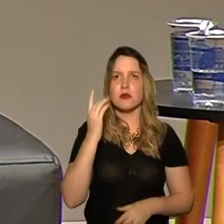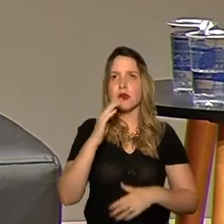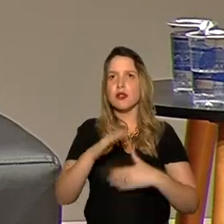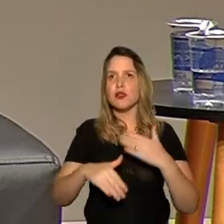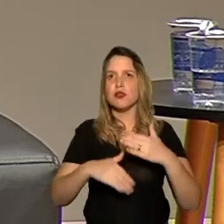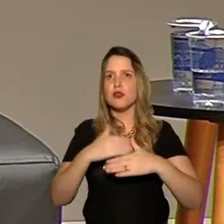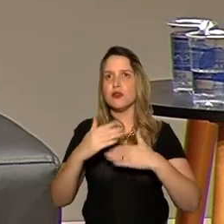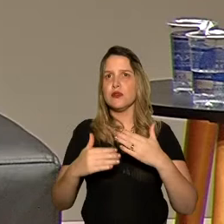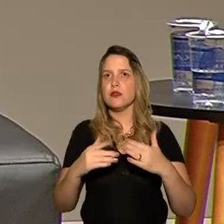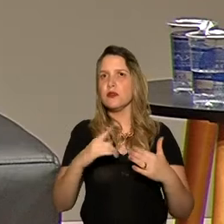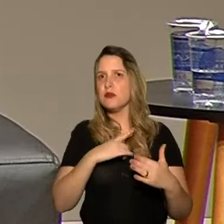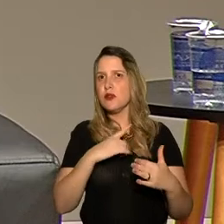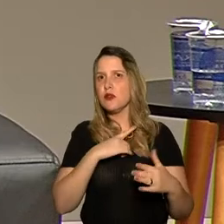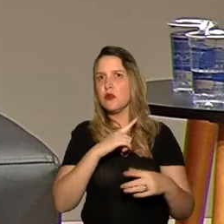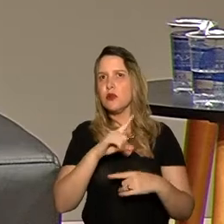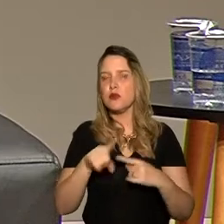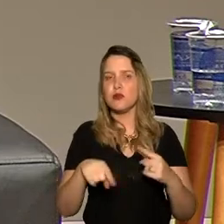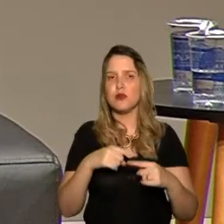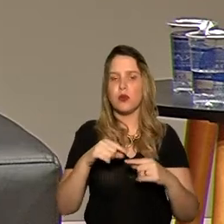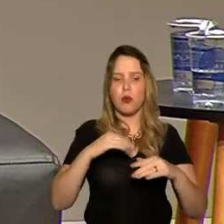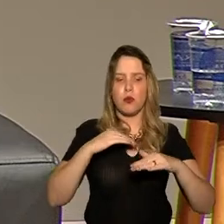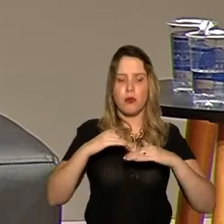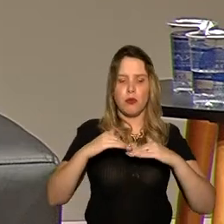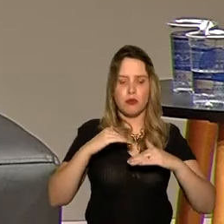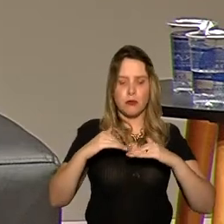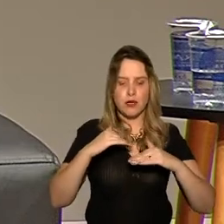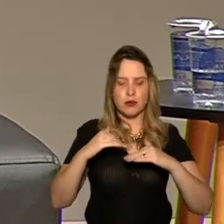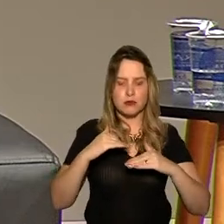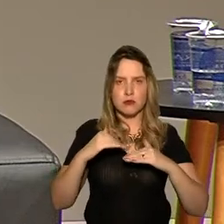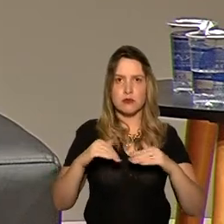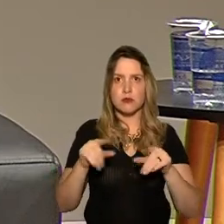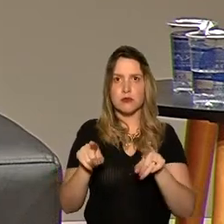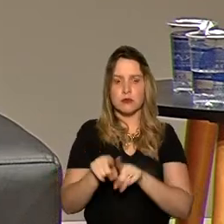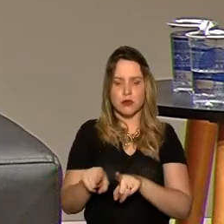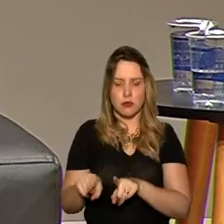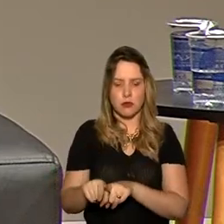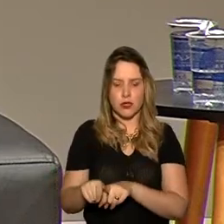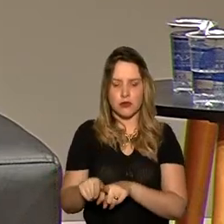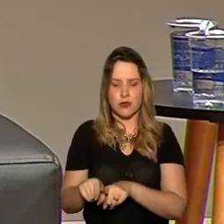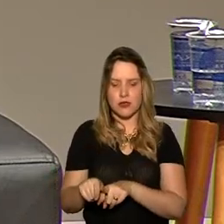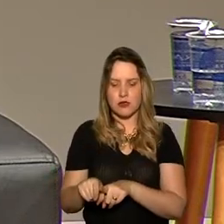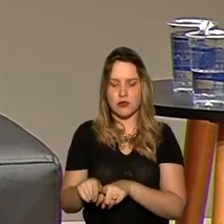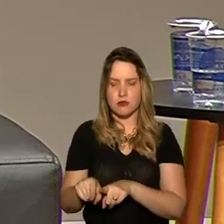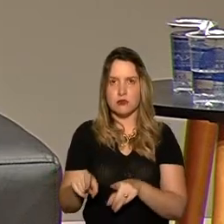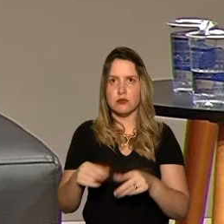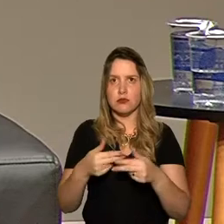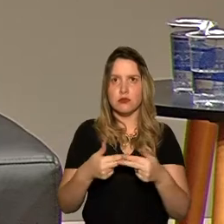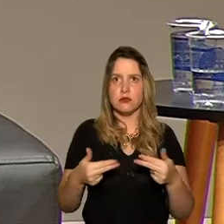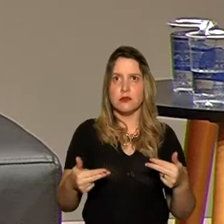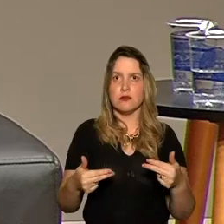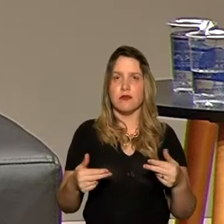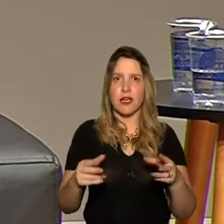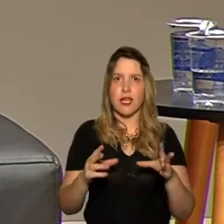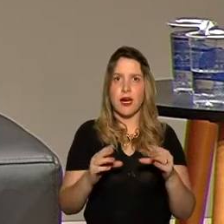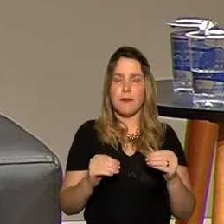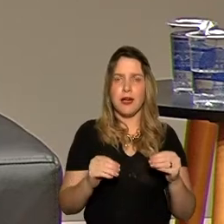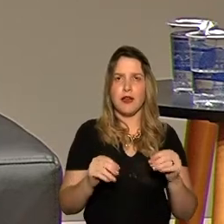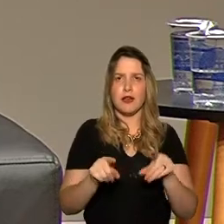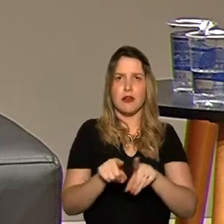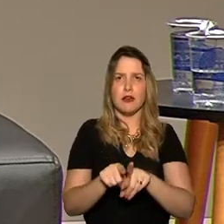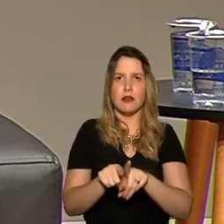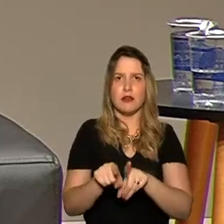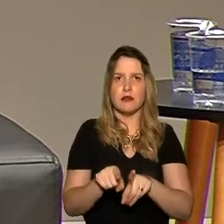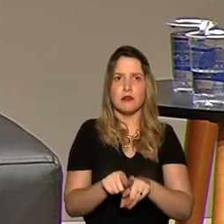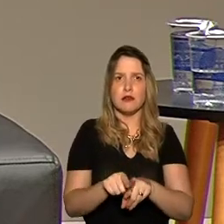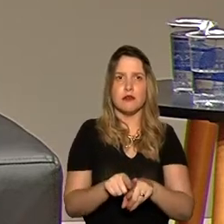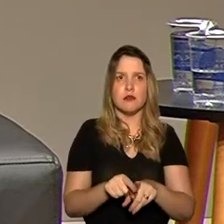né de que as instituições elas lidam de uma maneira muito sensível com o acolhimento né Elas são muito receptivas elas estão muito